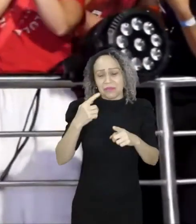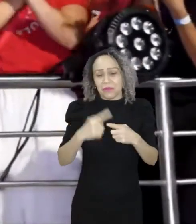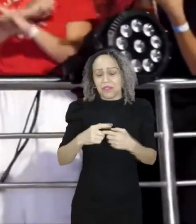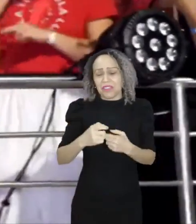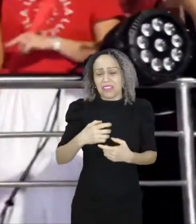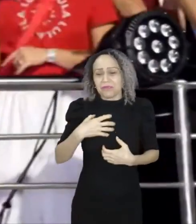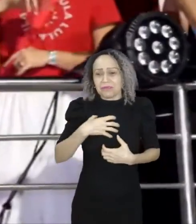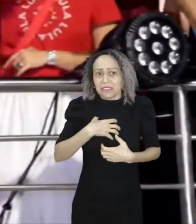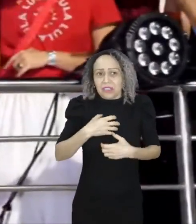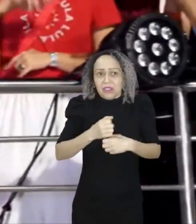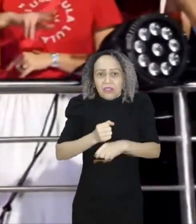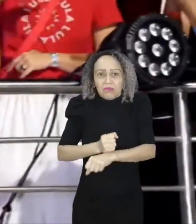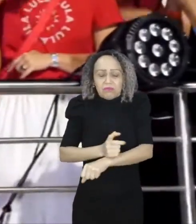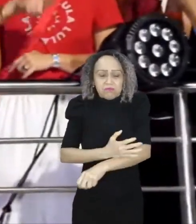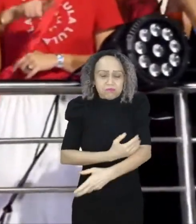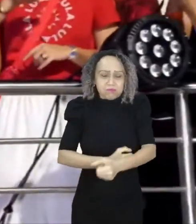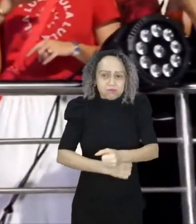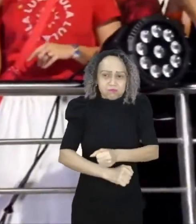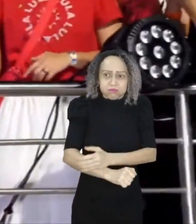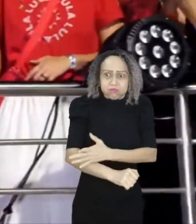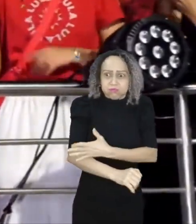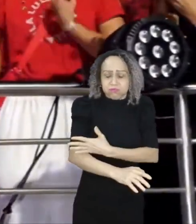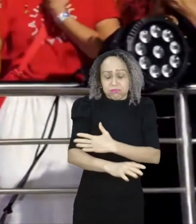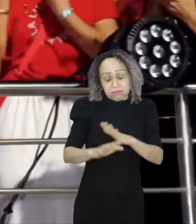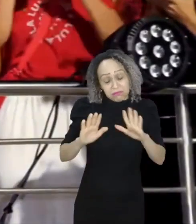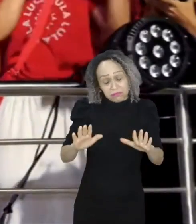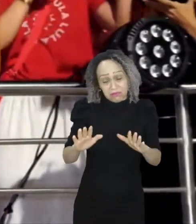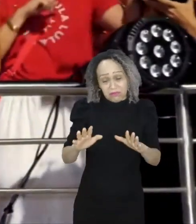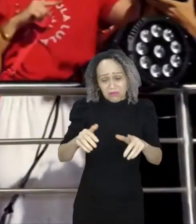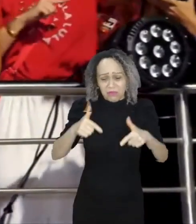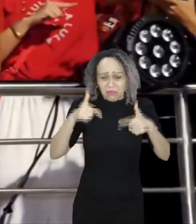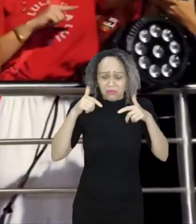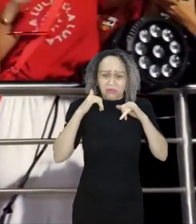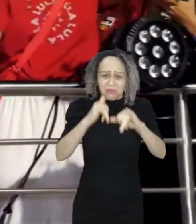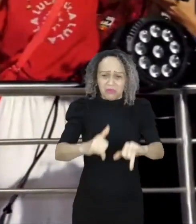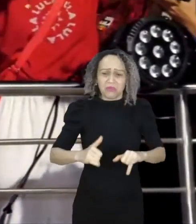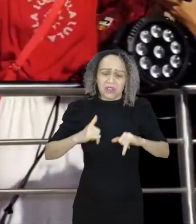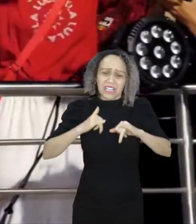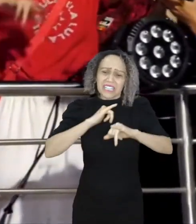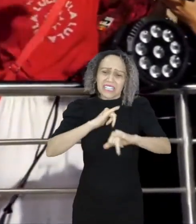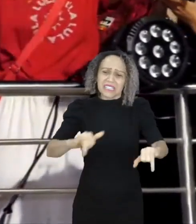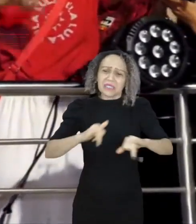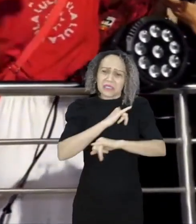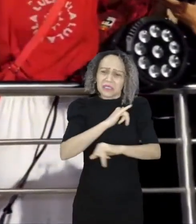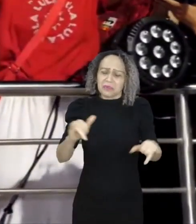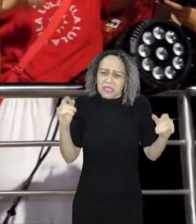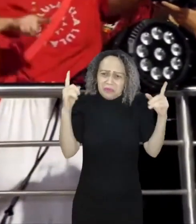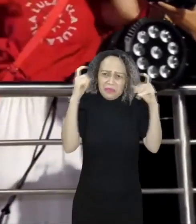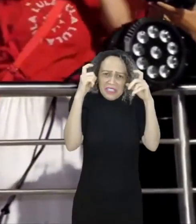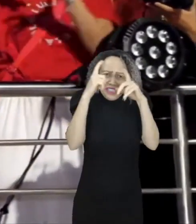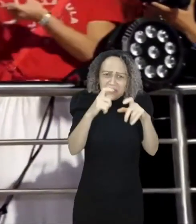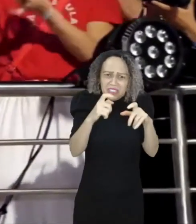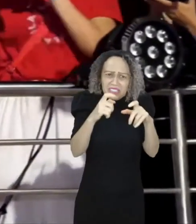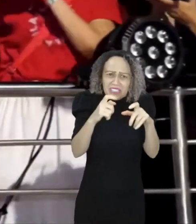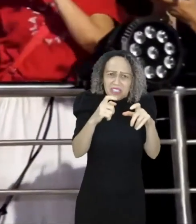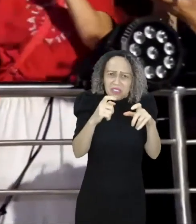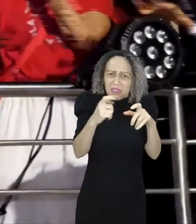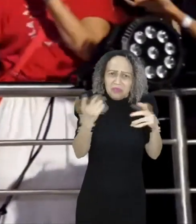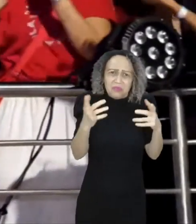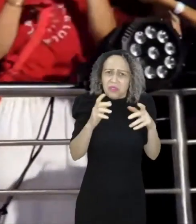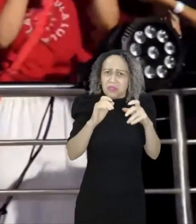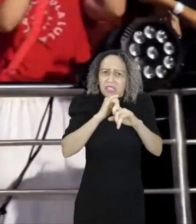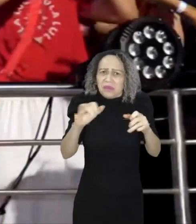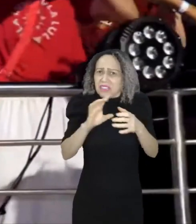Lula contra o Bolsonaro. Foi uma campanha da democracia contra a barbárie. Foi uma